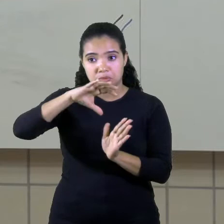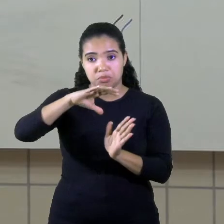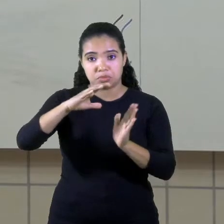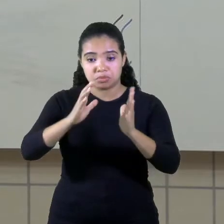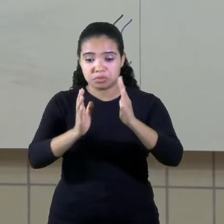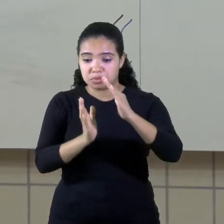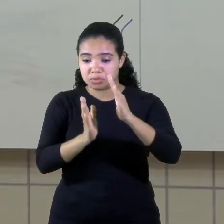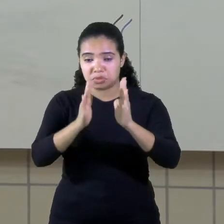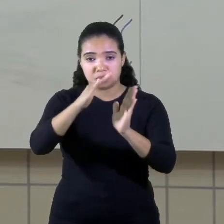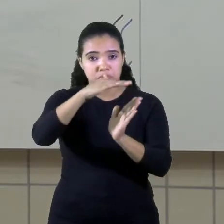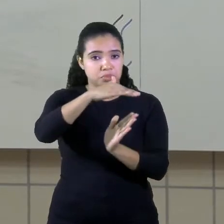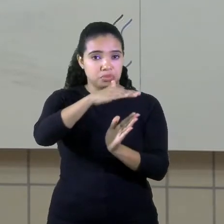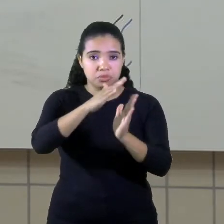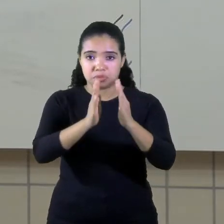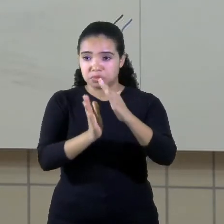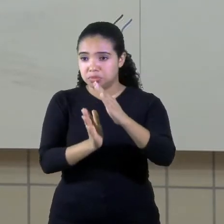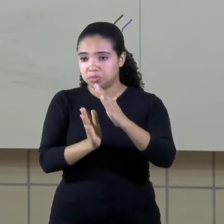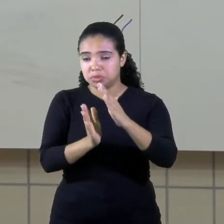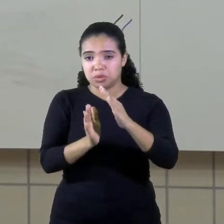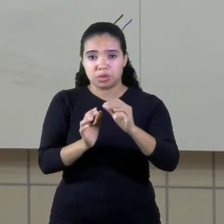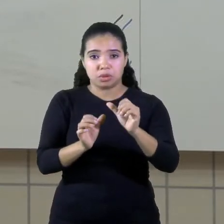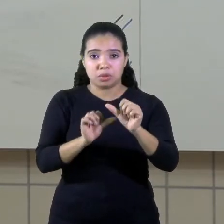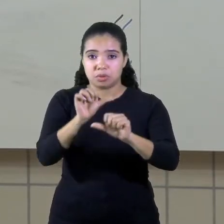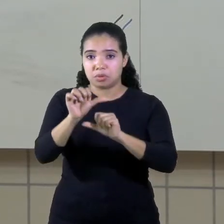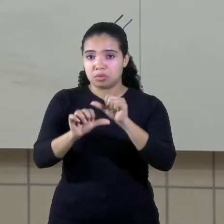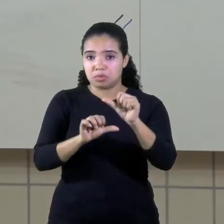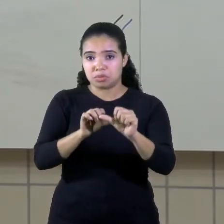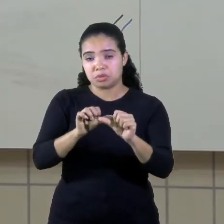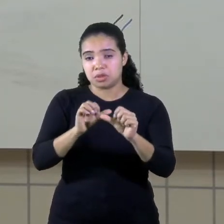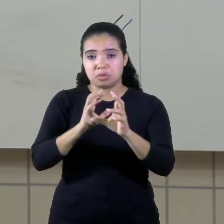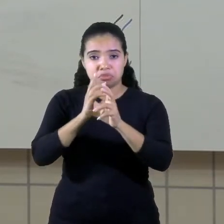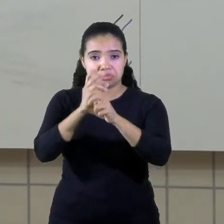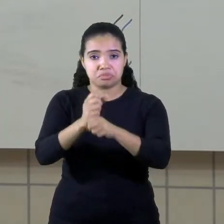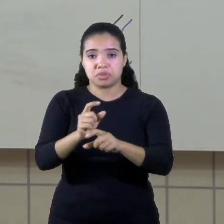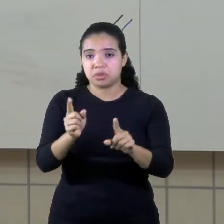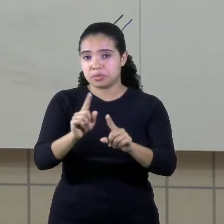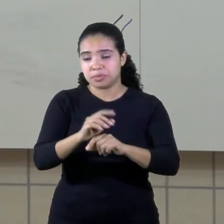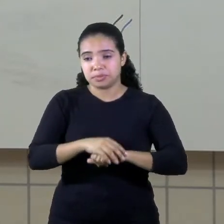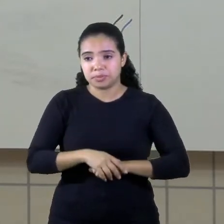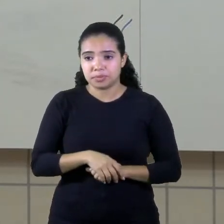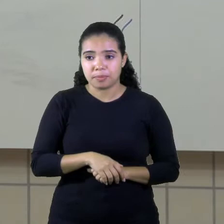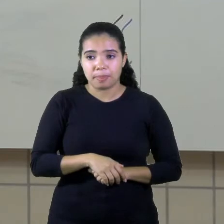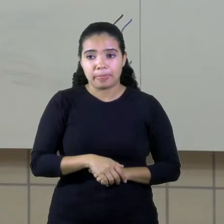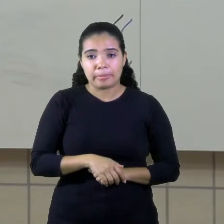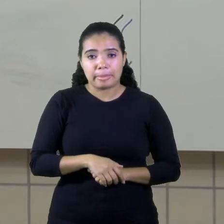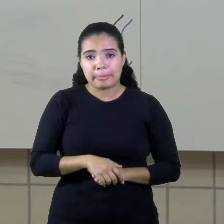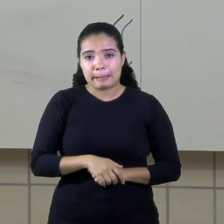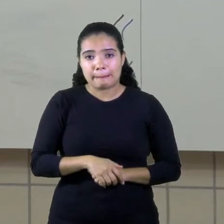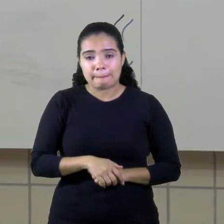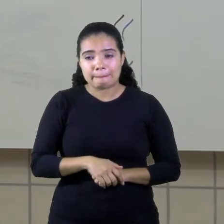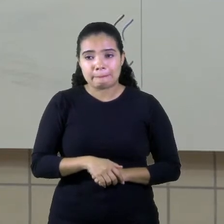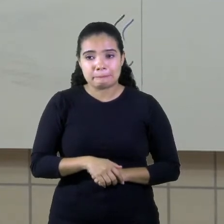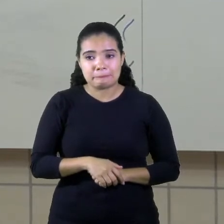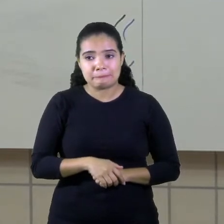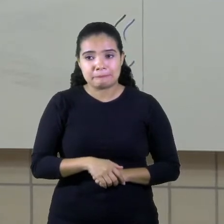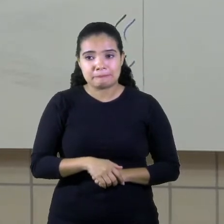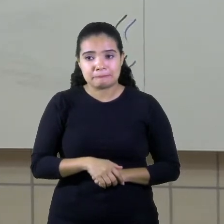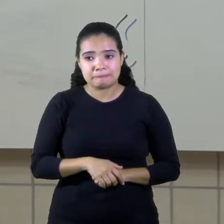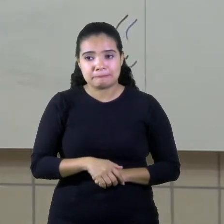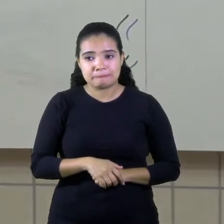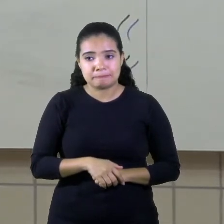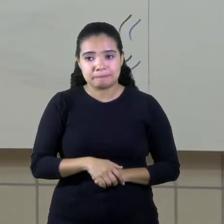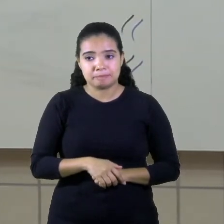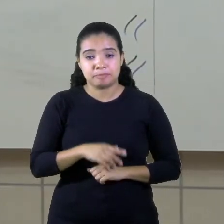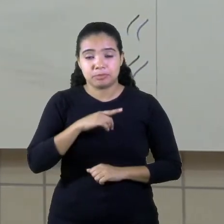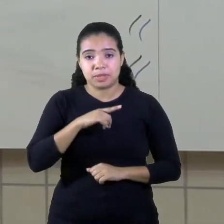escrito em qualquer posição. Isso não muda a regra, ok? Então vamos lá. Eu tenho 3 medidas